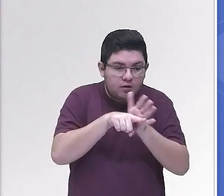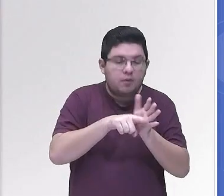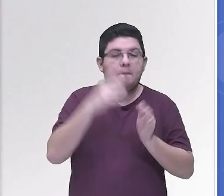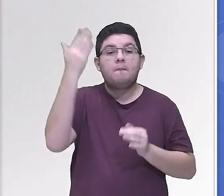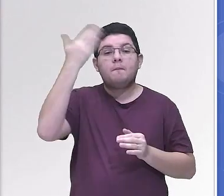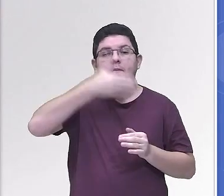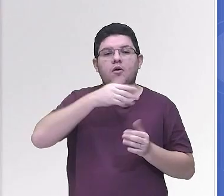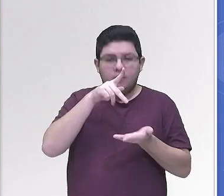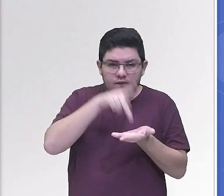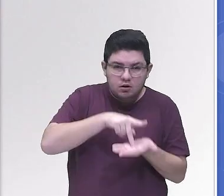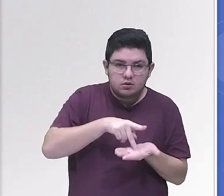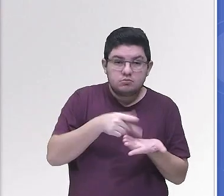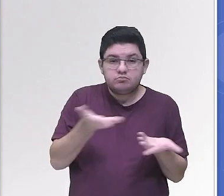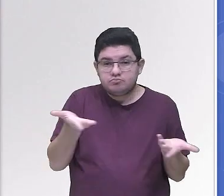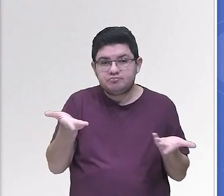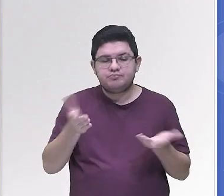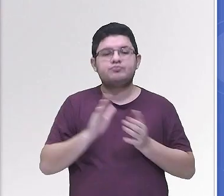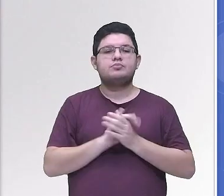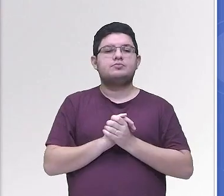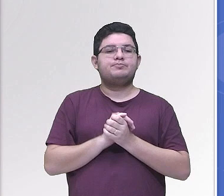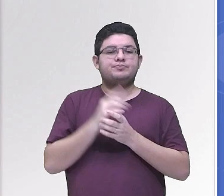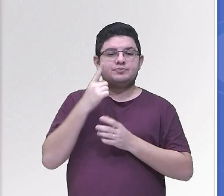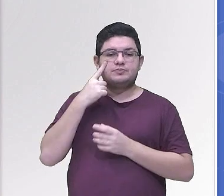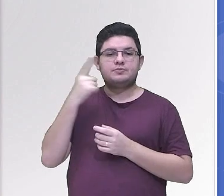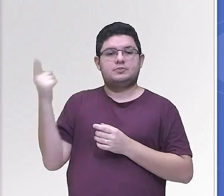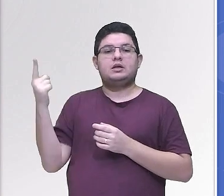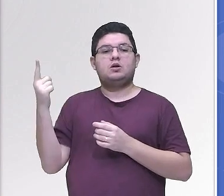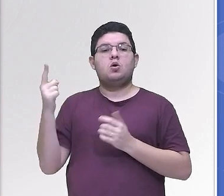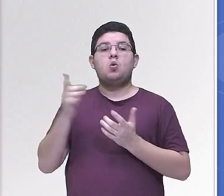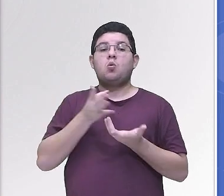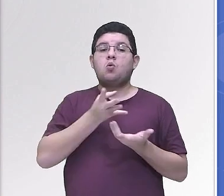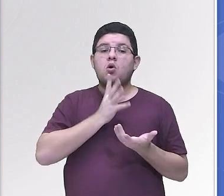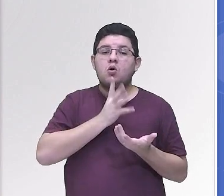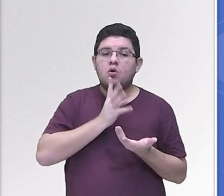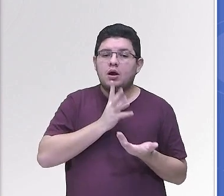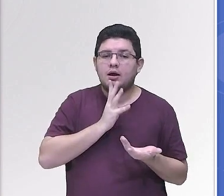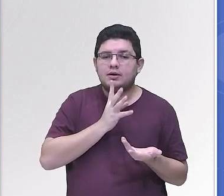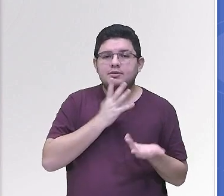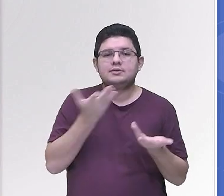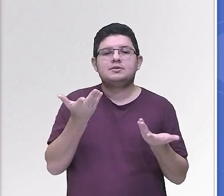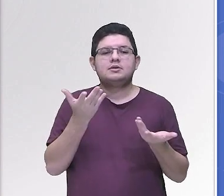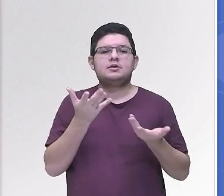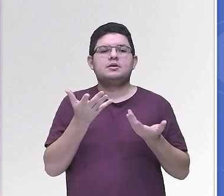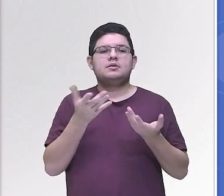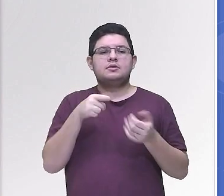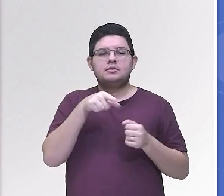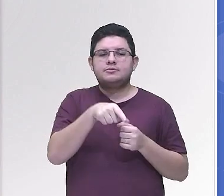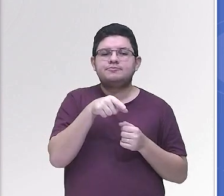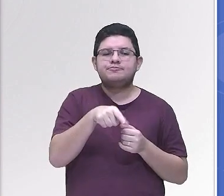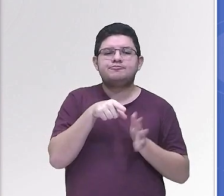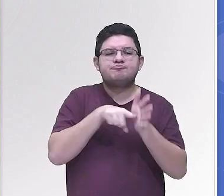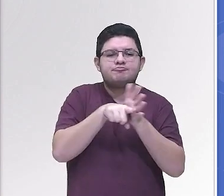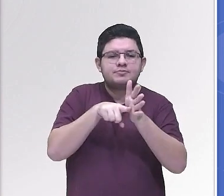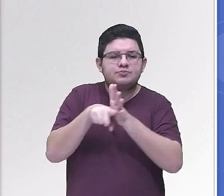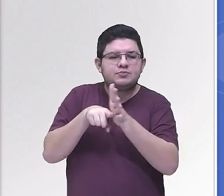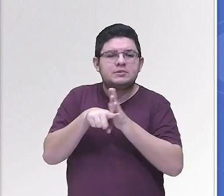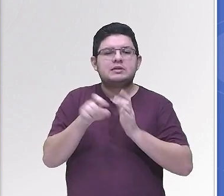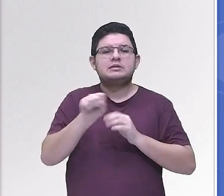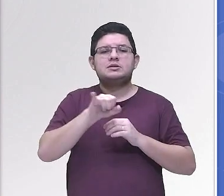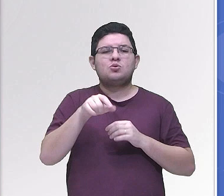conhecer aquilo, olha lá, está escrito aí, né? Conhecer aquilo que é investigado sem nenhum tipo